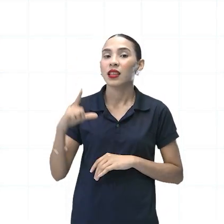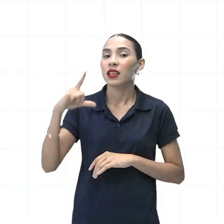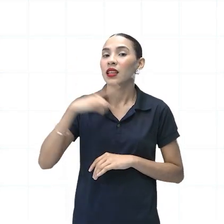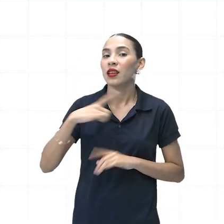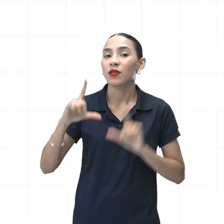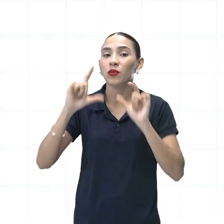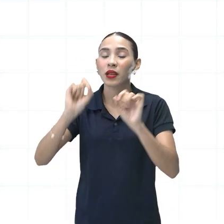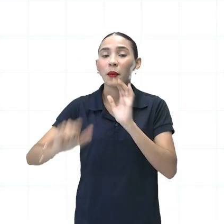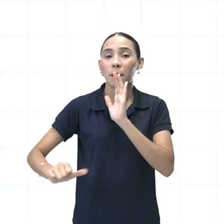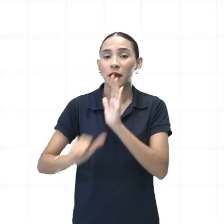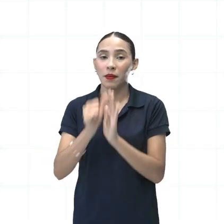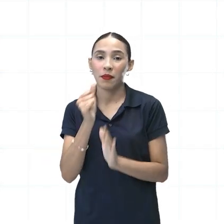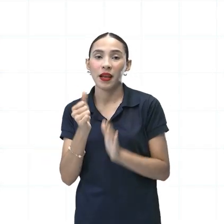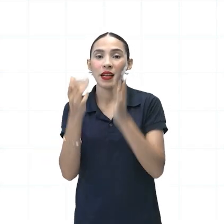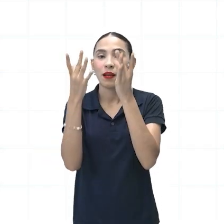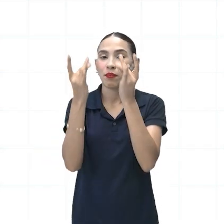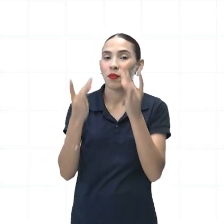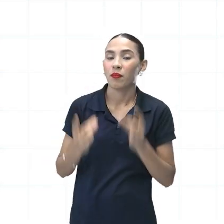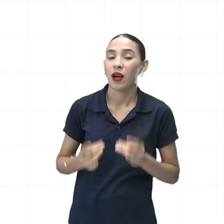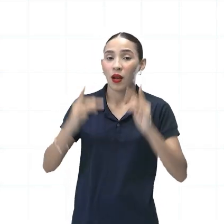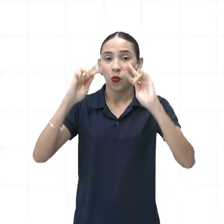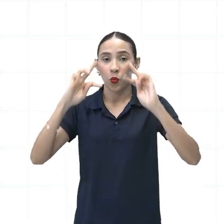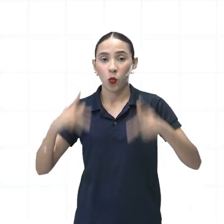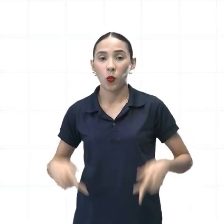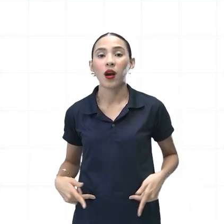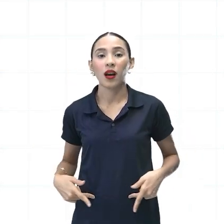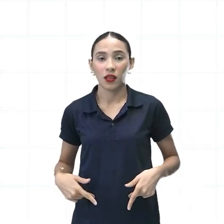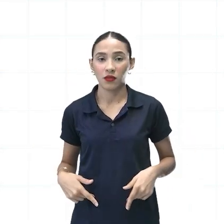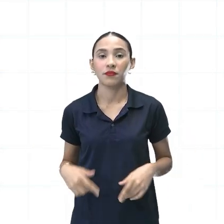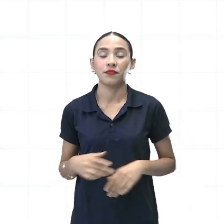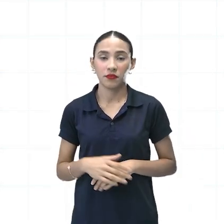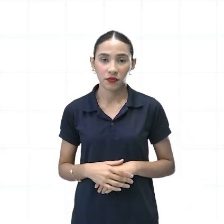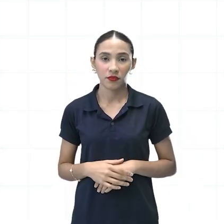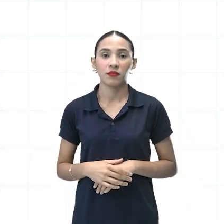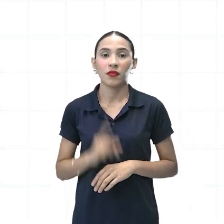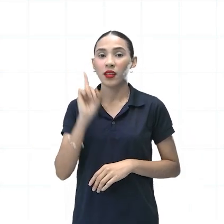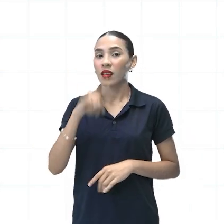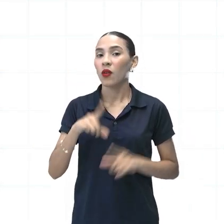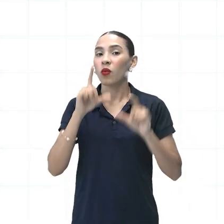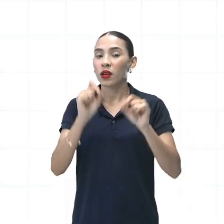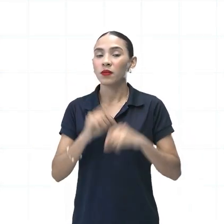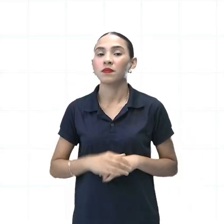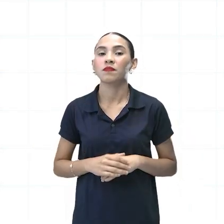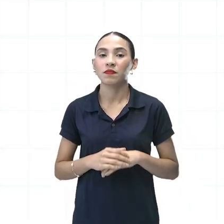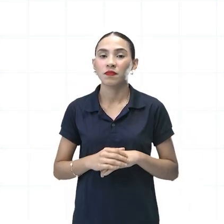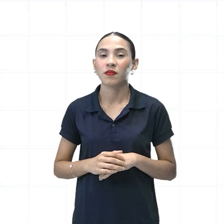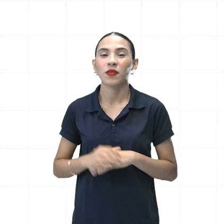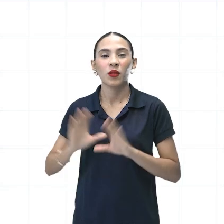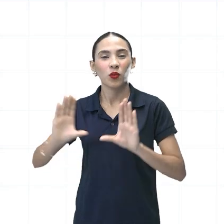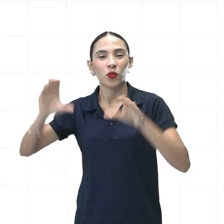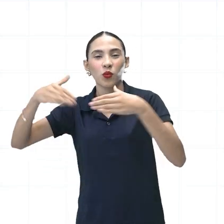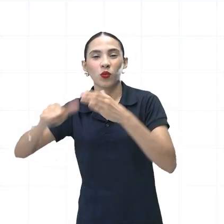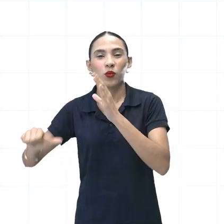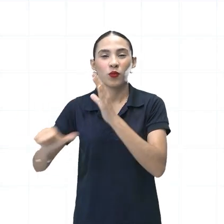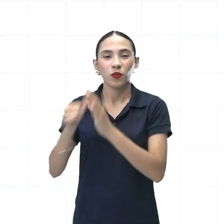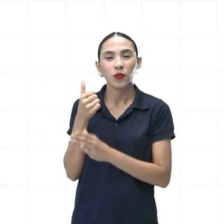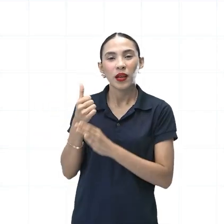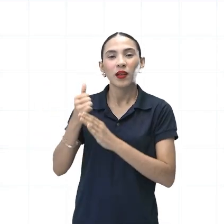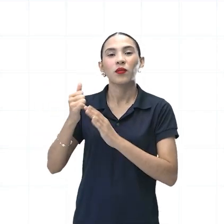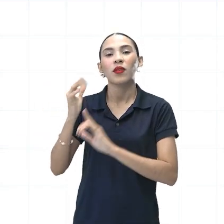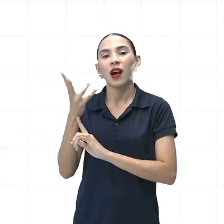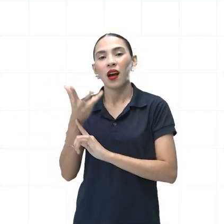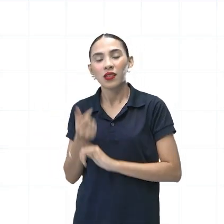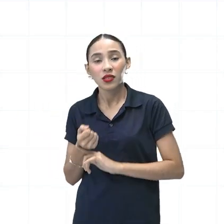primeira deformação de uma figura humana, tá? Que são o quê? As correntes de vanguardas. O que é corrente de